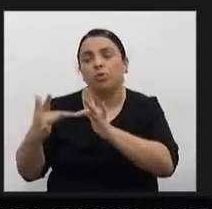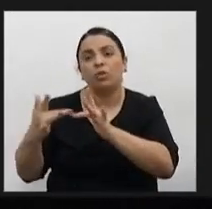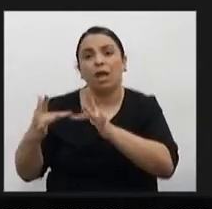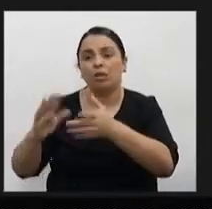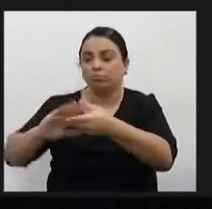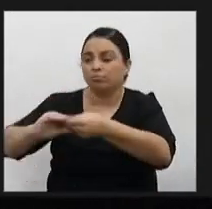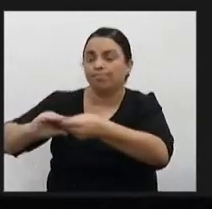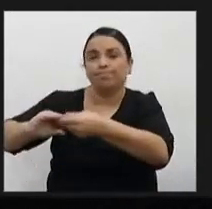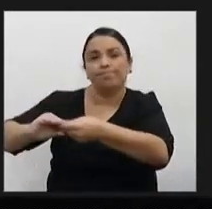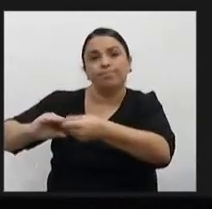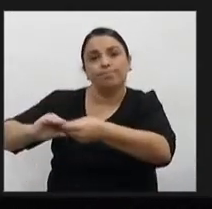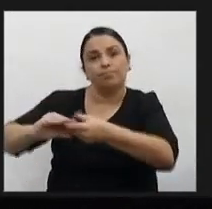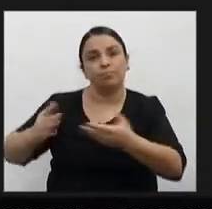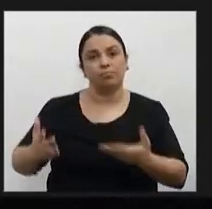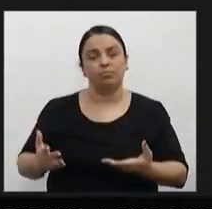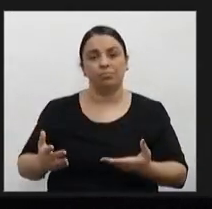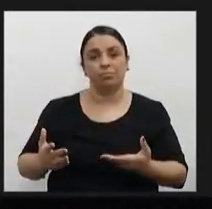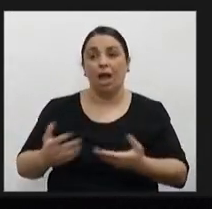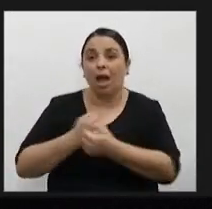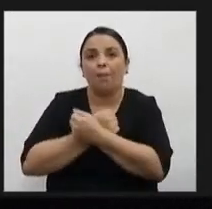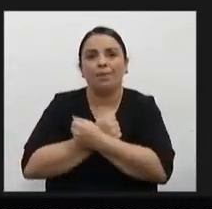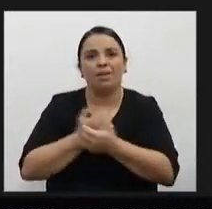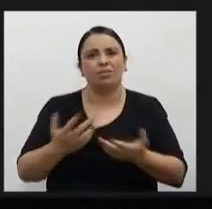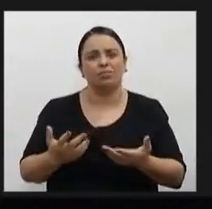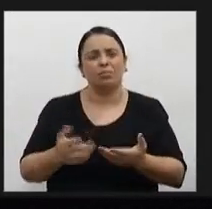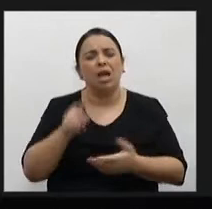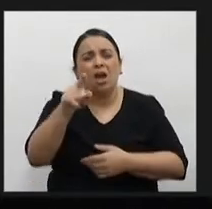um paraplégico